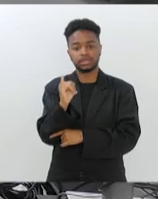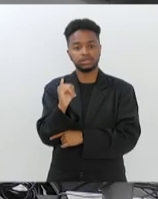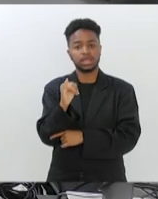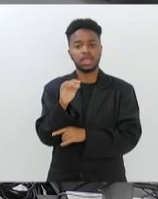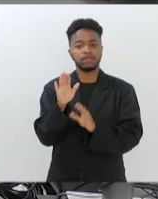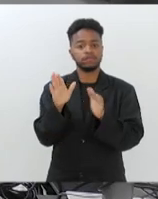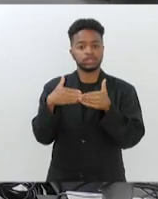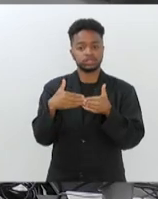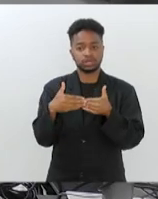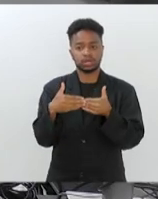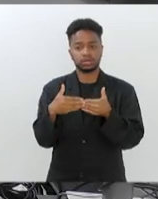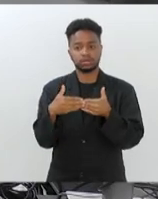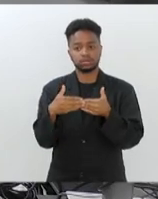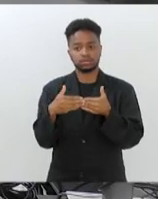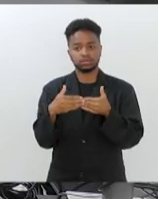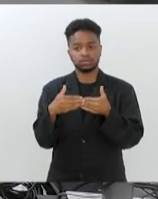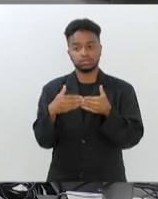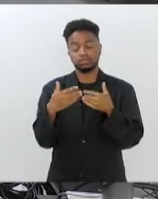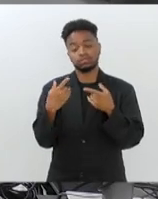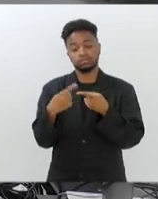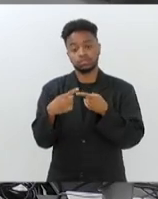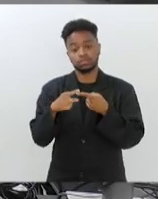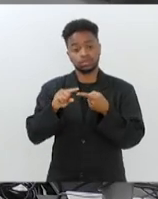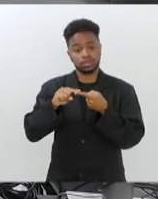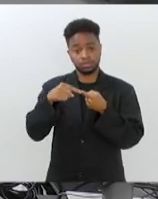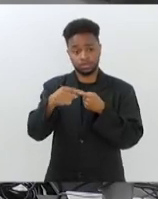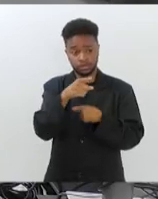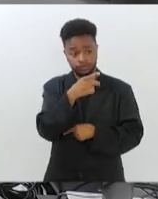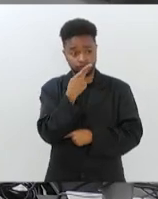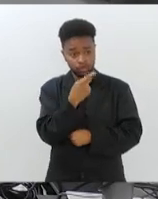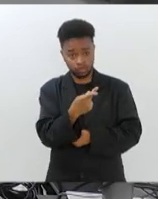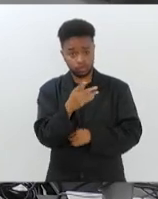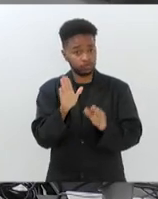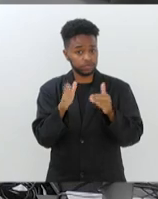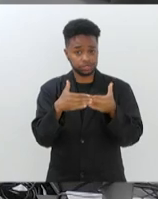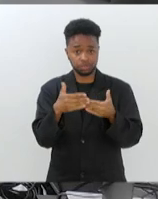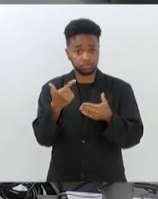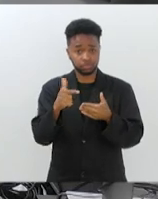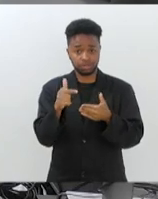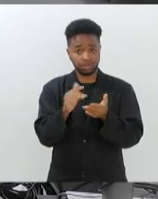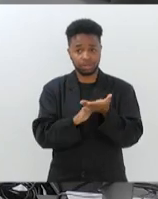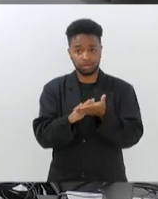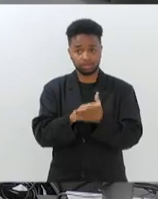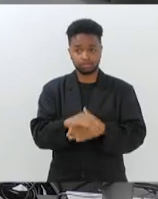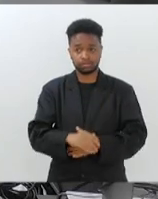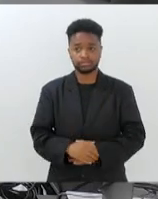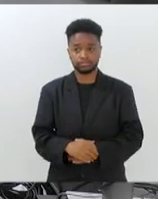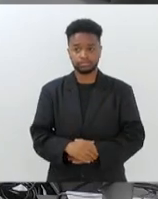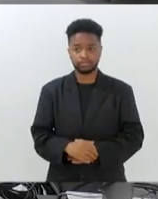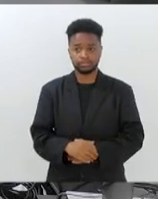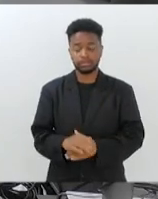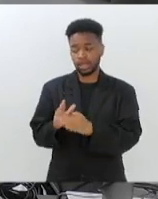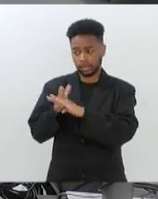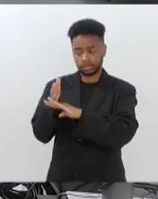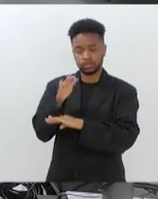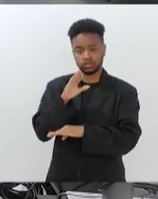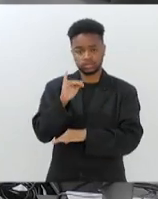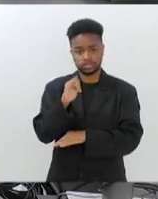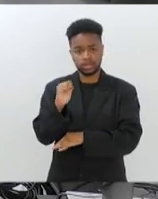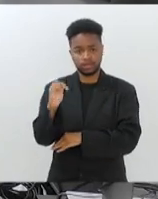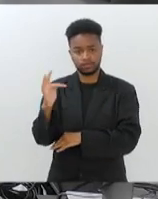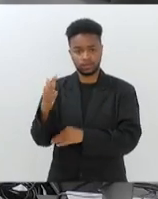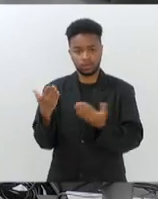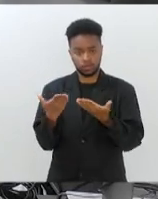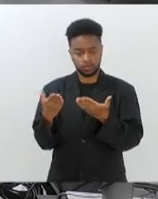depois de como Voss excelência falou eles passam a ser fechados ou seja não tem informação de absolutamente nada aí pra gente acessar o seaf presidente